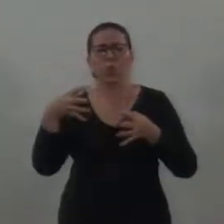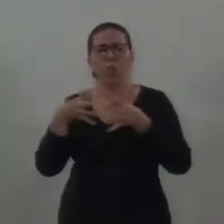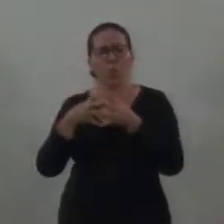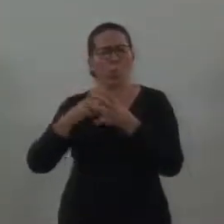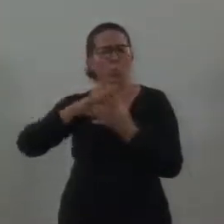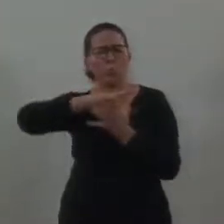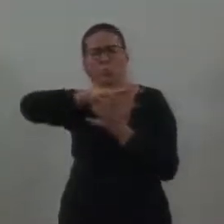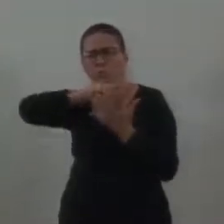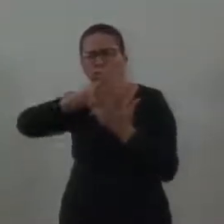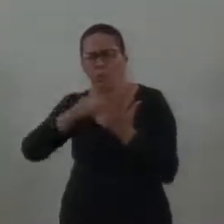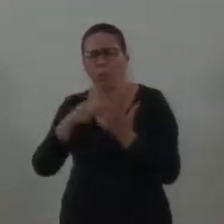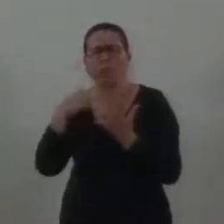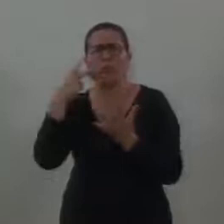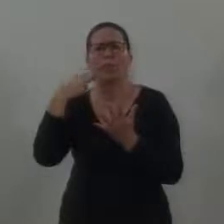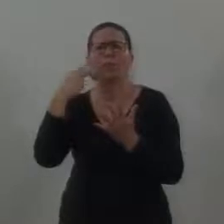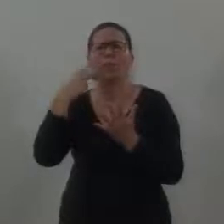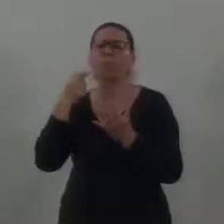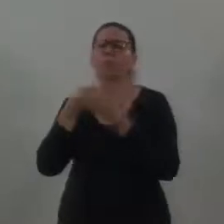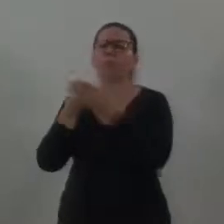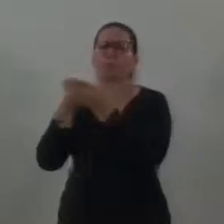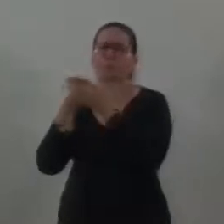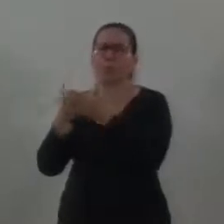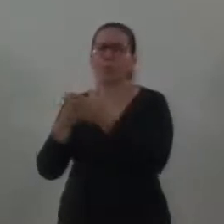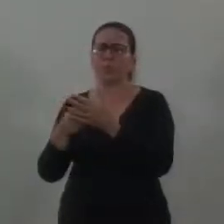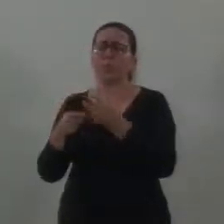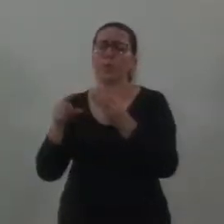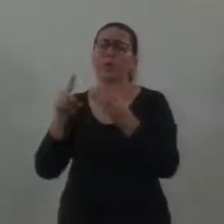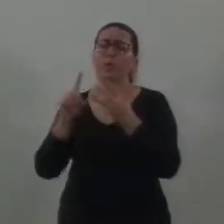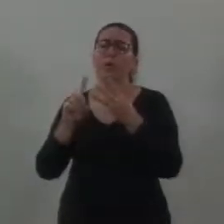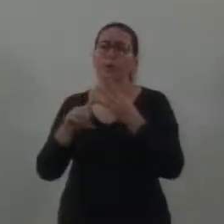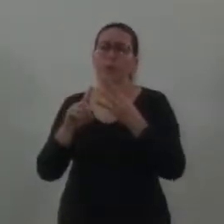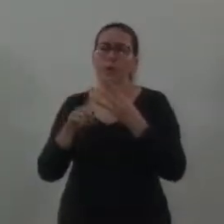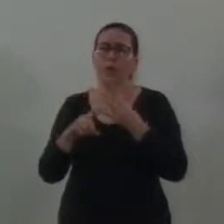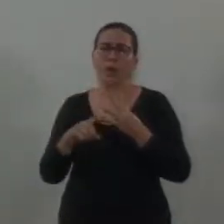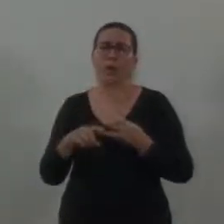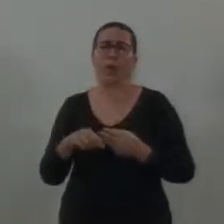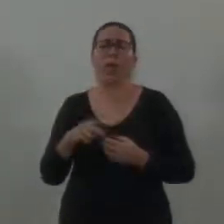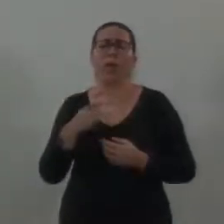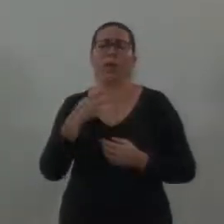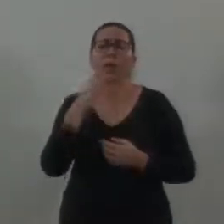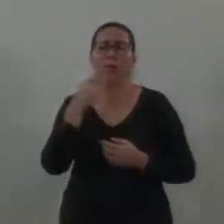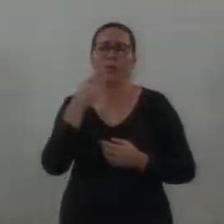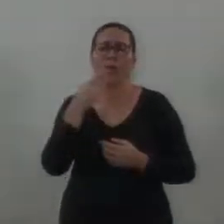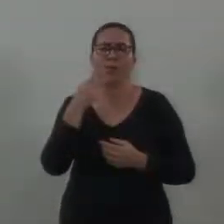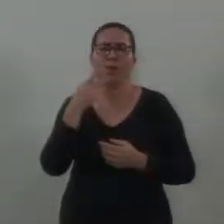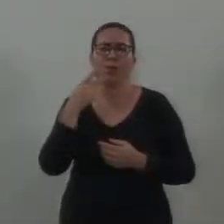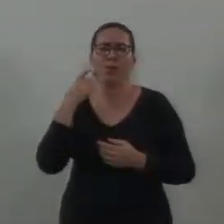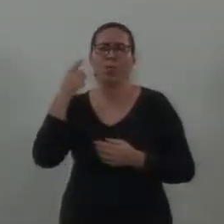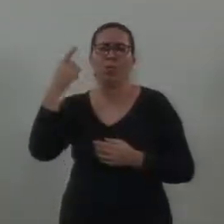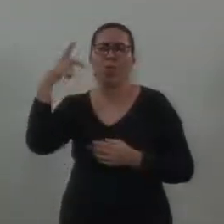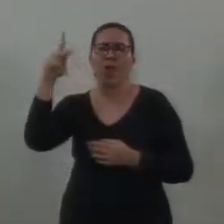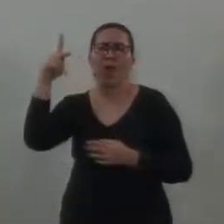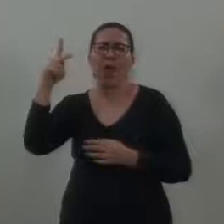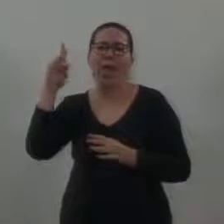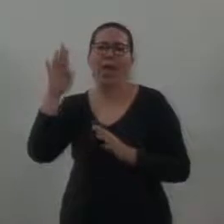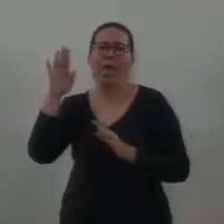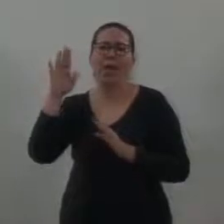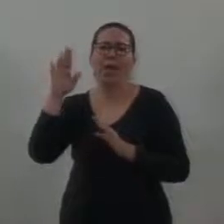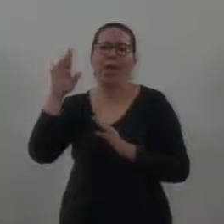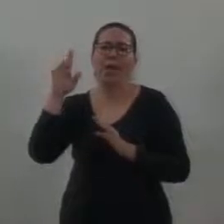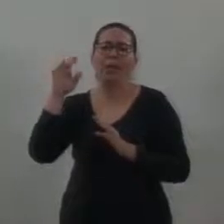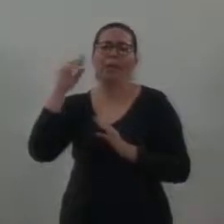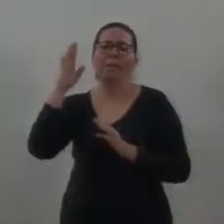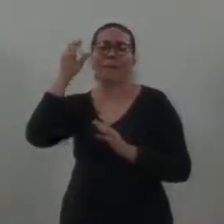solicitação da Câmara Municipal. Terceira questão que nós não estamos falando do botequim do prefeito, não é a mercearia